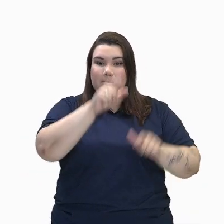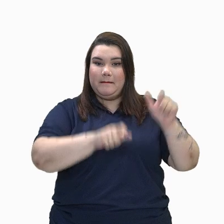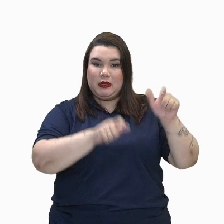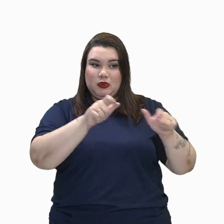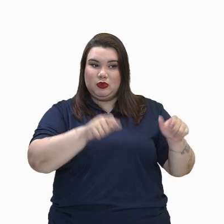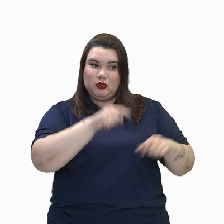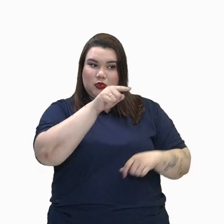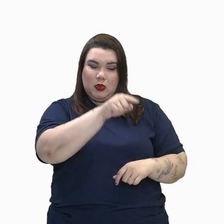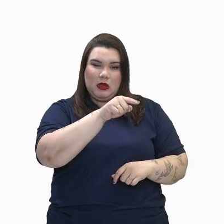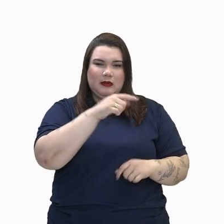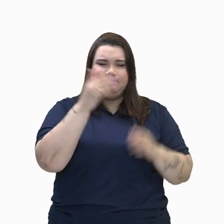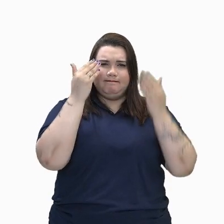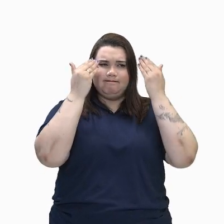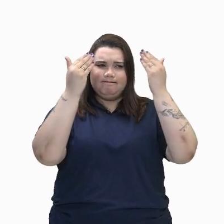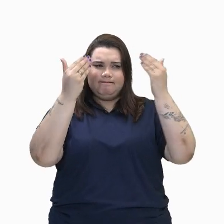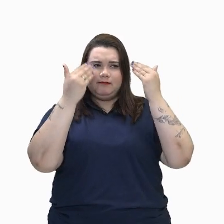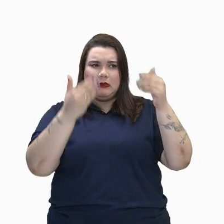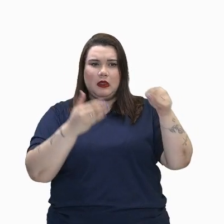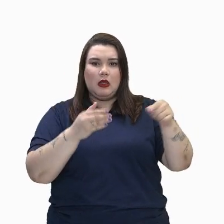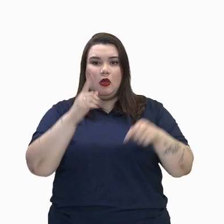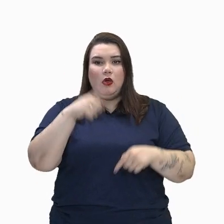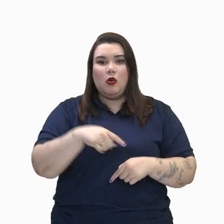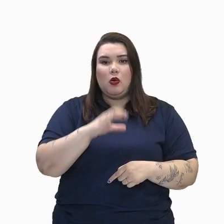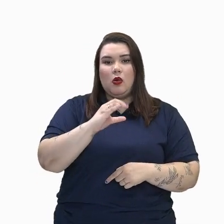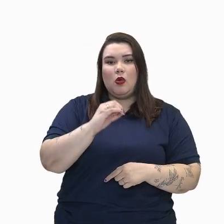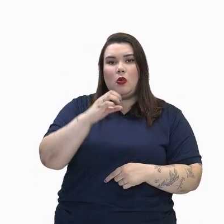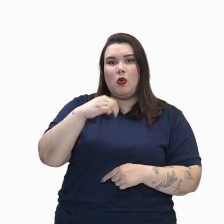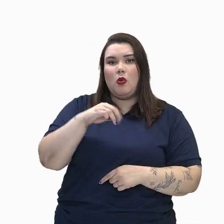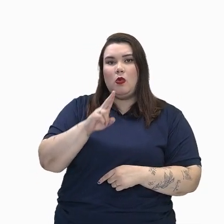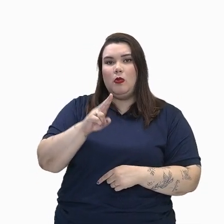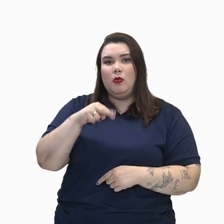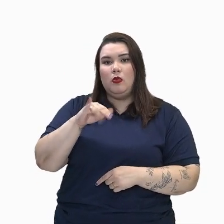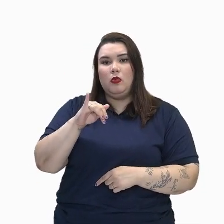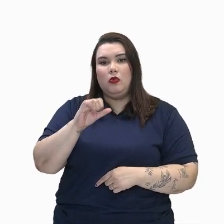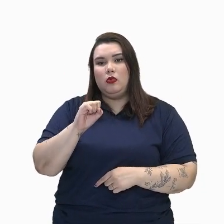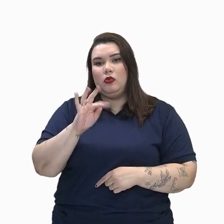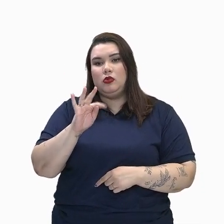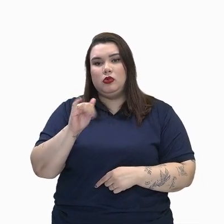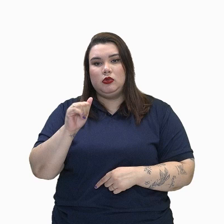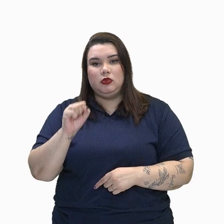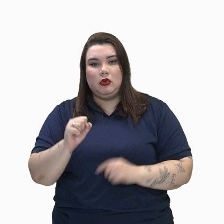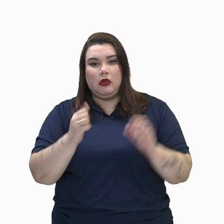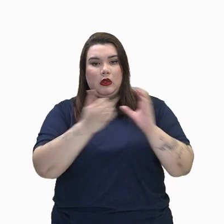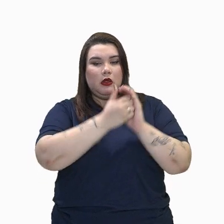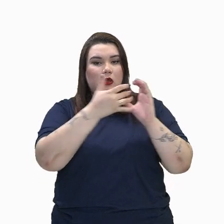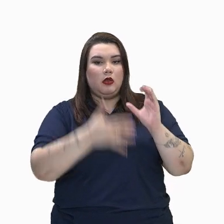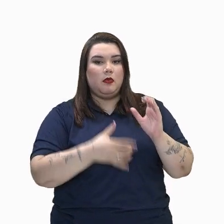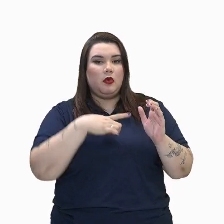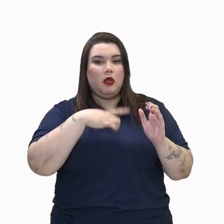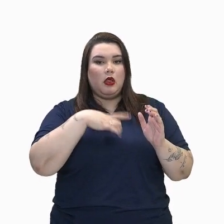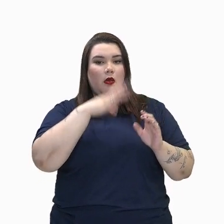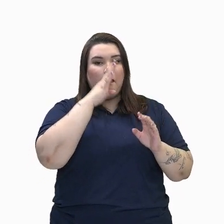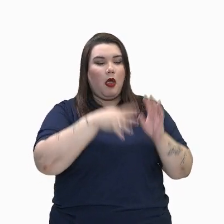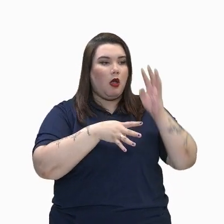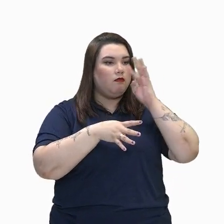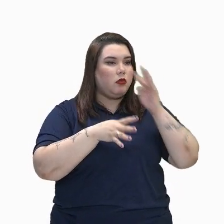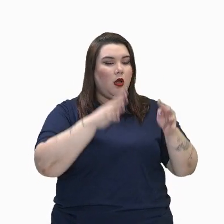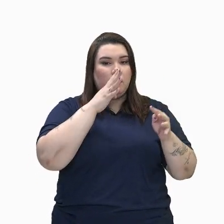a indivíduos suspeitos de serem comunistas. Ela foi caracterizada por acusações